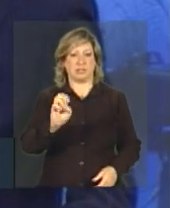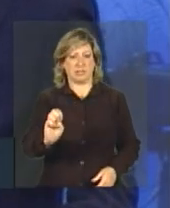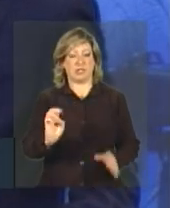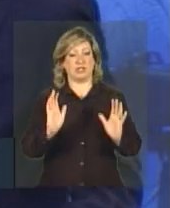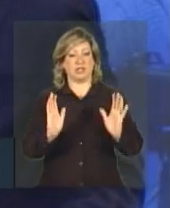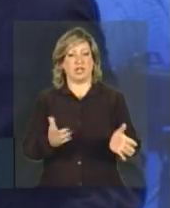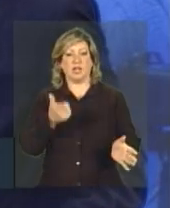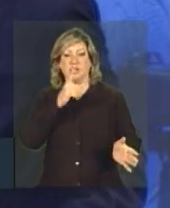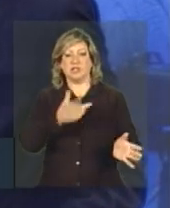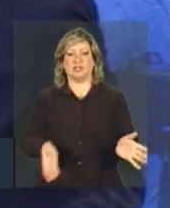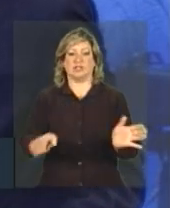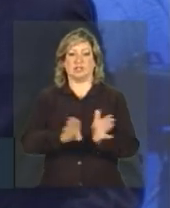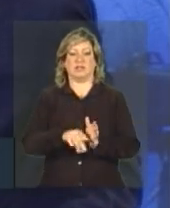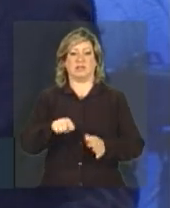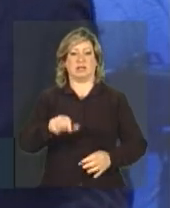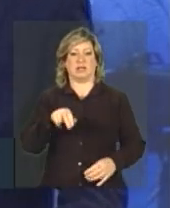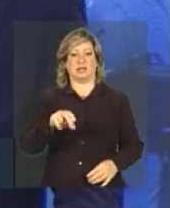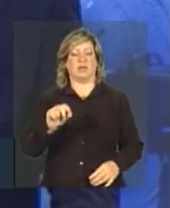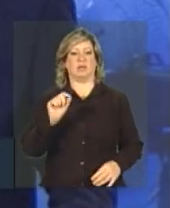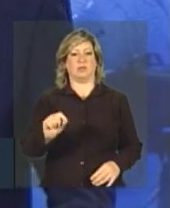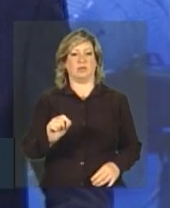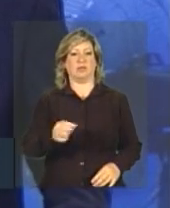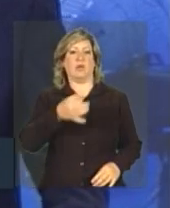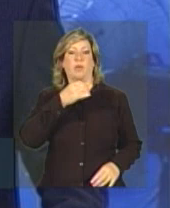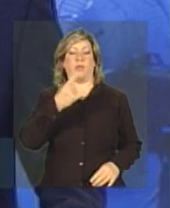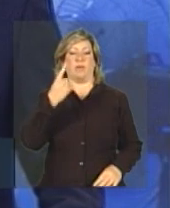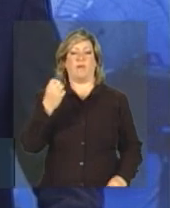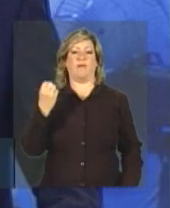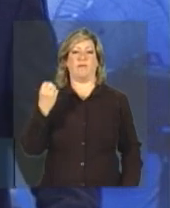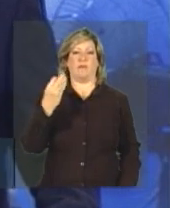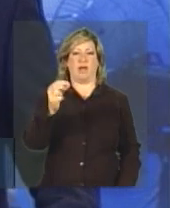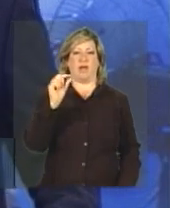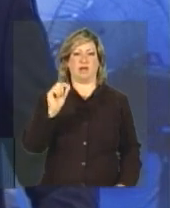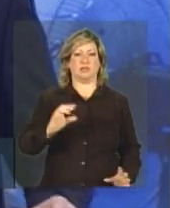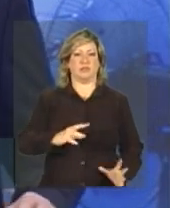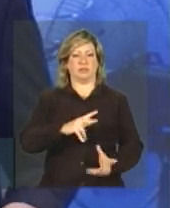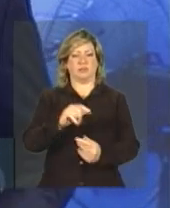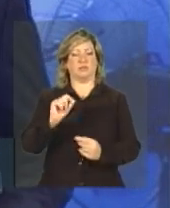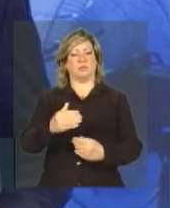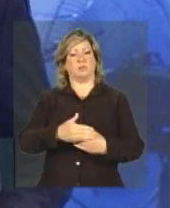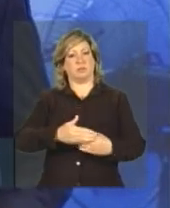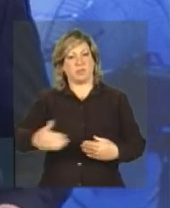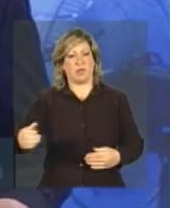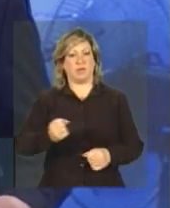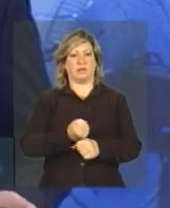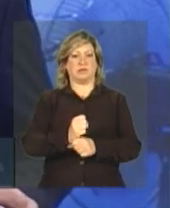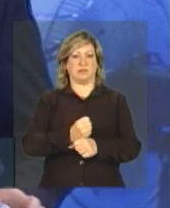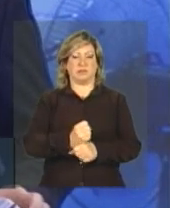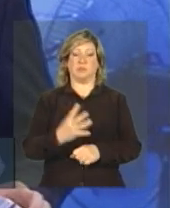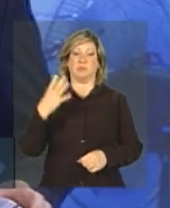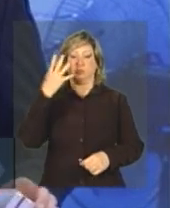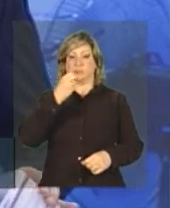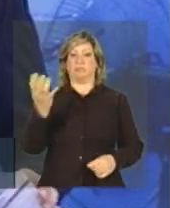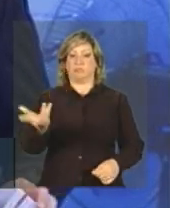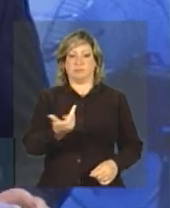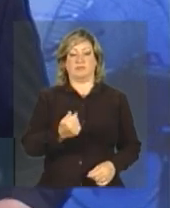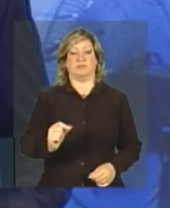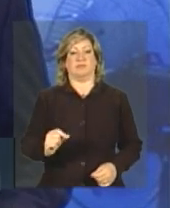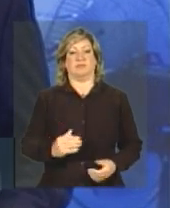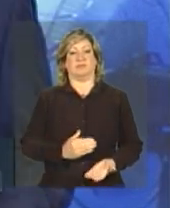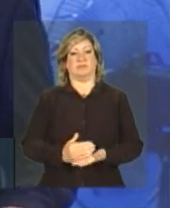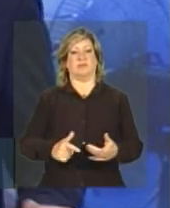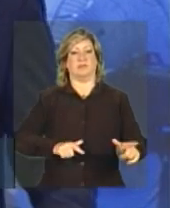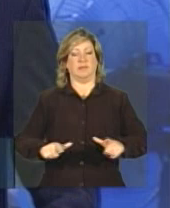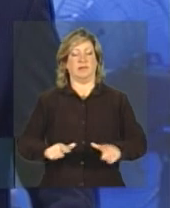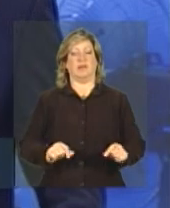já, propondo uma viagem internacional, espero que isso se mantenha nos próximos anos, que foi uma belíssima iniciativa. Saudar a